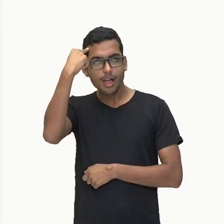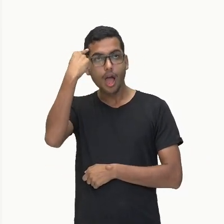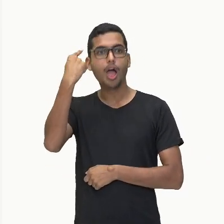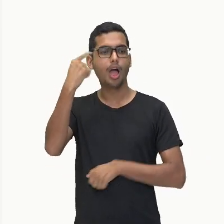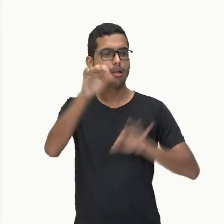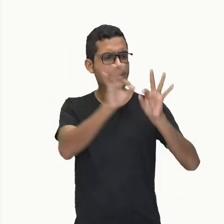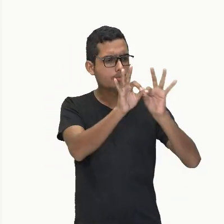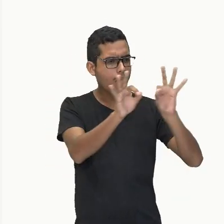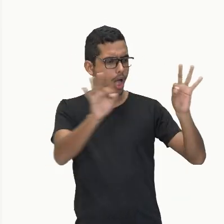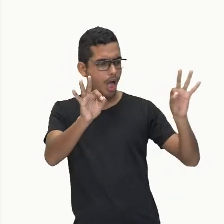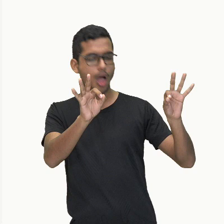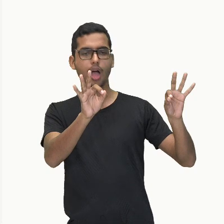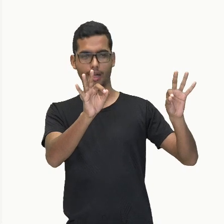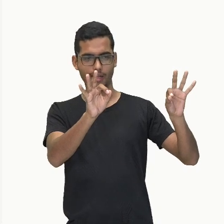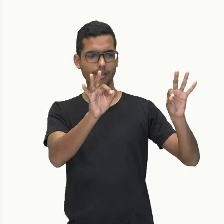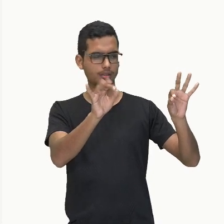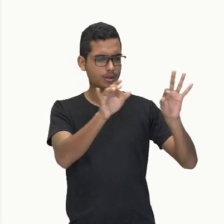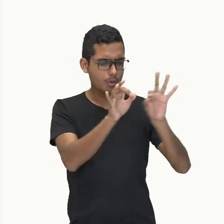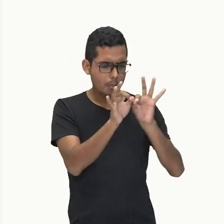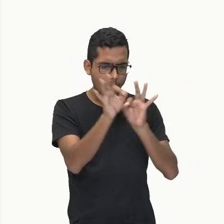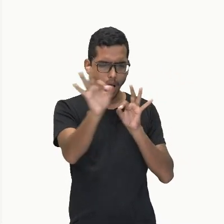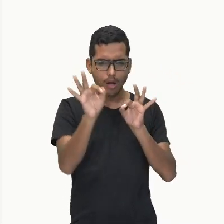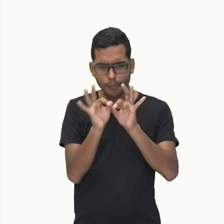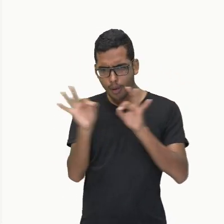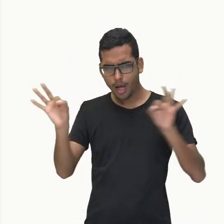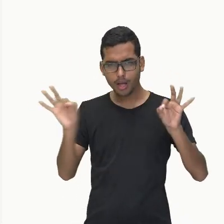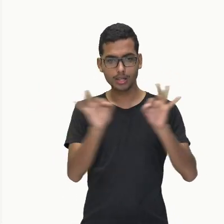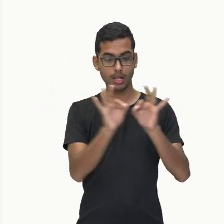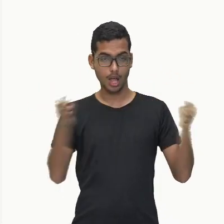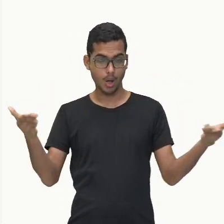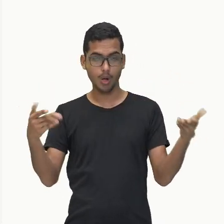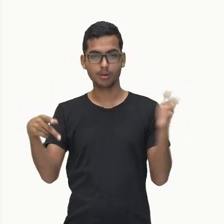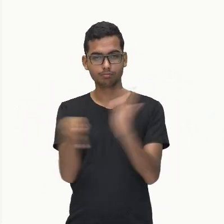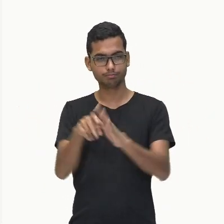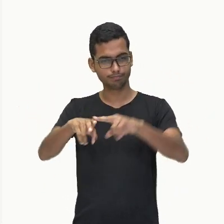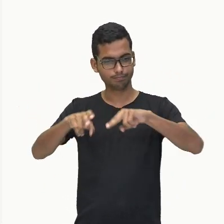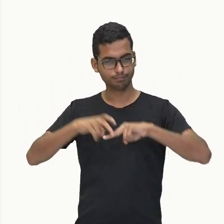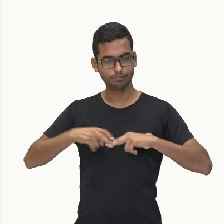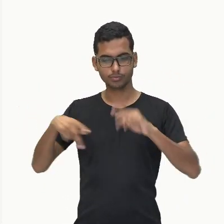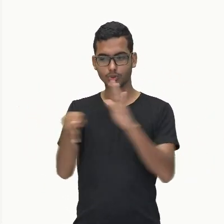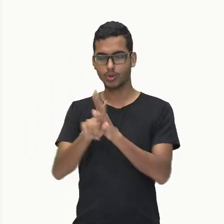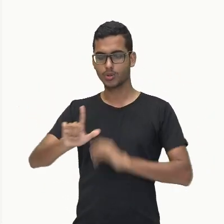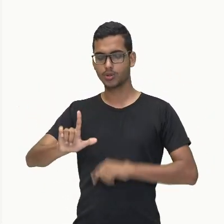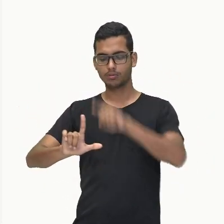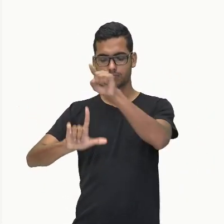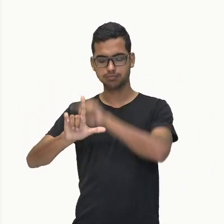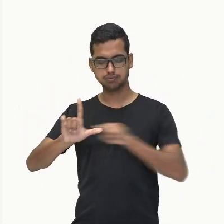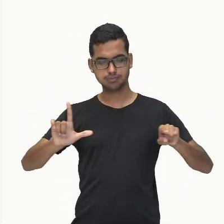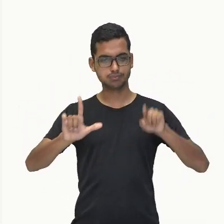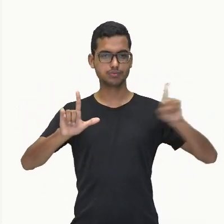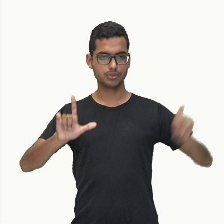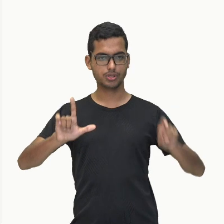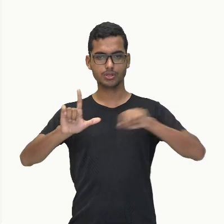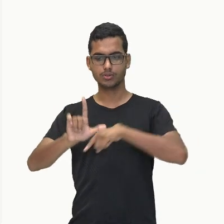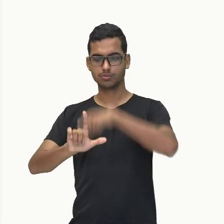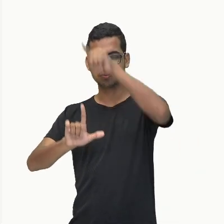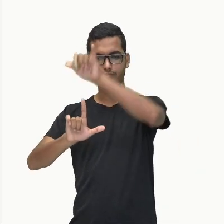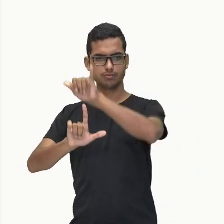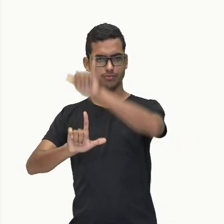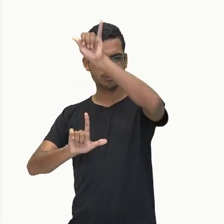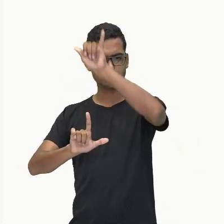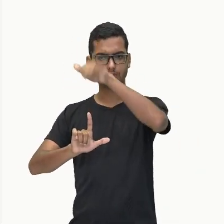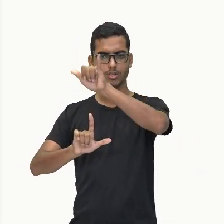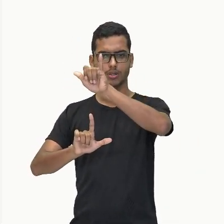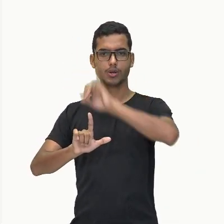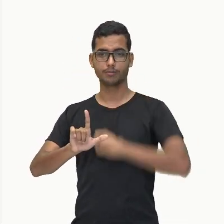Então, nesse caso, como a gente está trabalhando aí com o plano cartesiano, basta ter essas informações que a gente vai conseguir calculá-los,